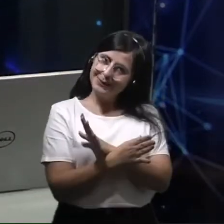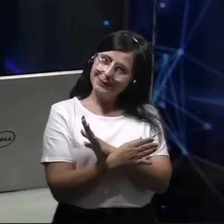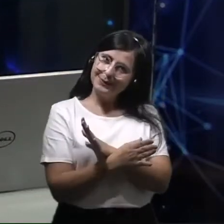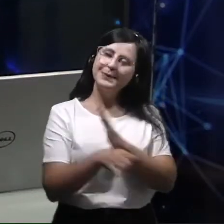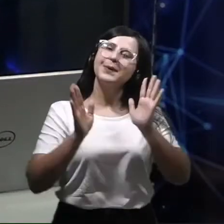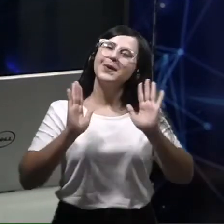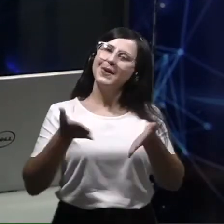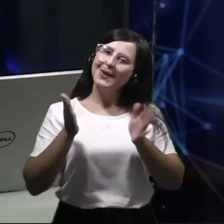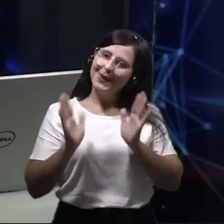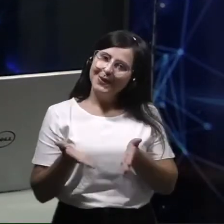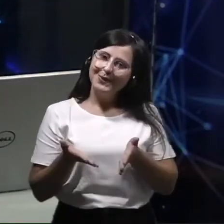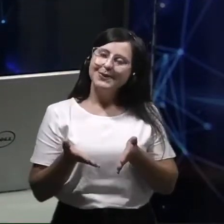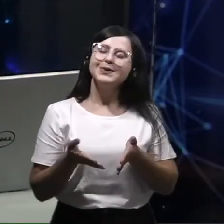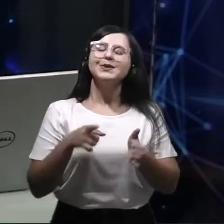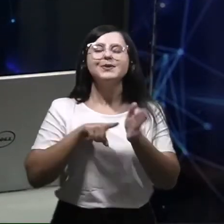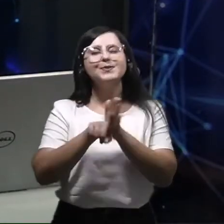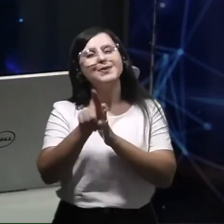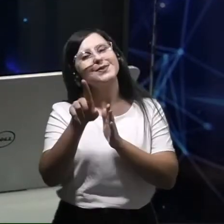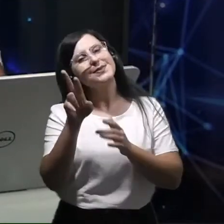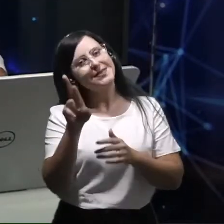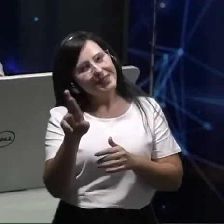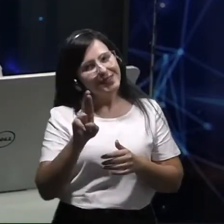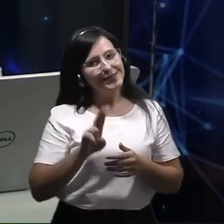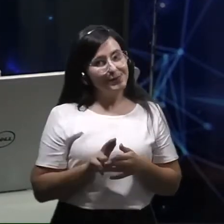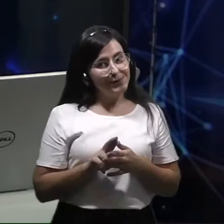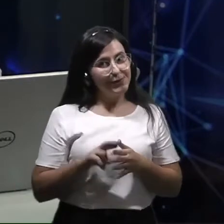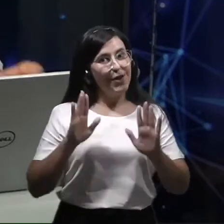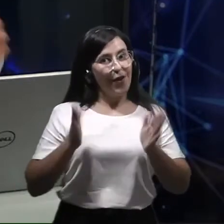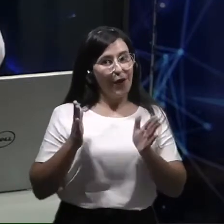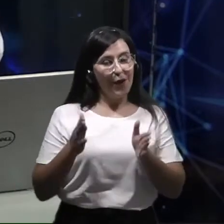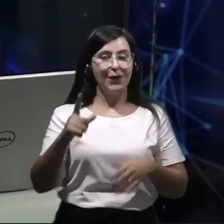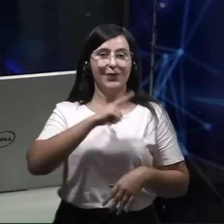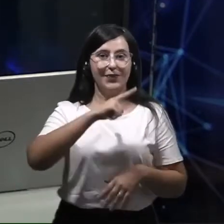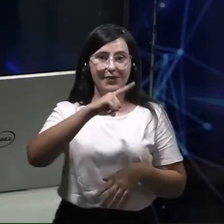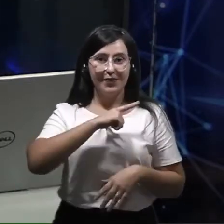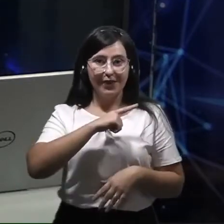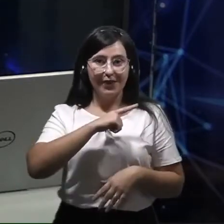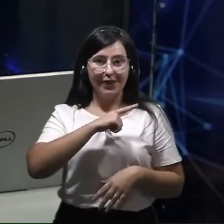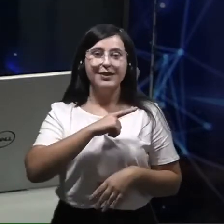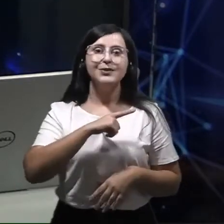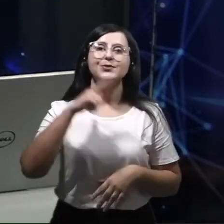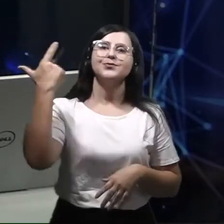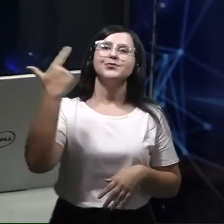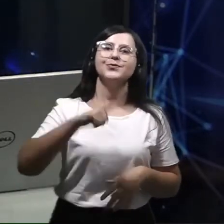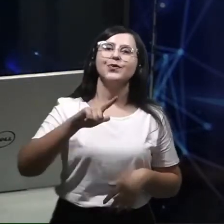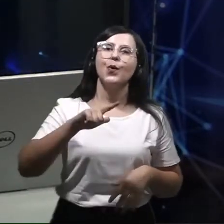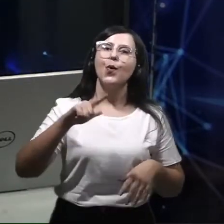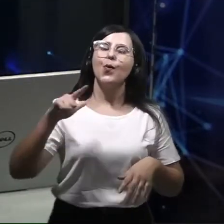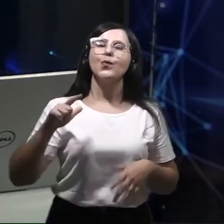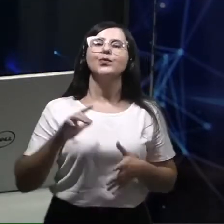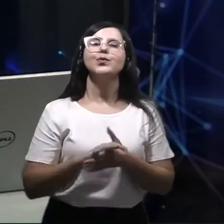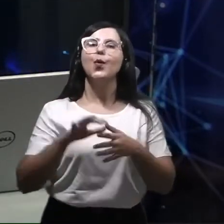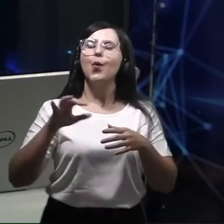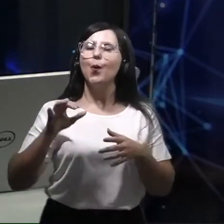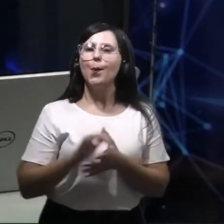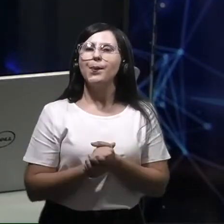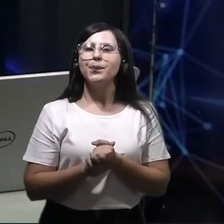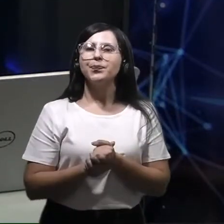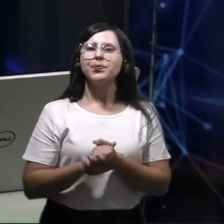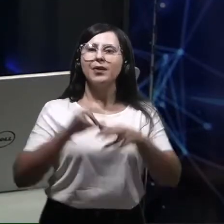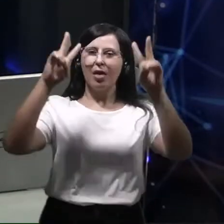esse giro de perguntas e respostas com temas livres. Vamos agora já para um outro giro com o mesmo princípio, certo? Com temas livres também.